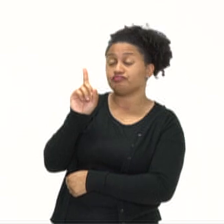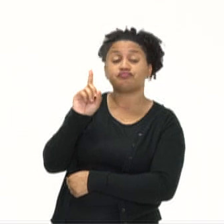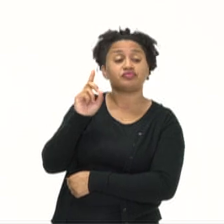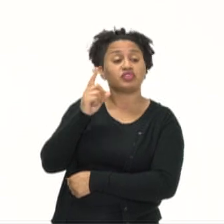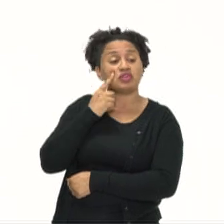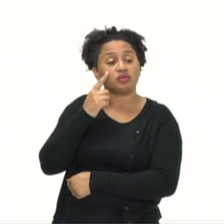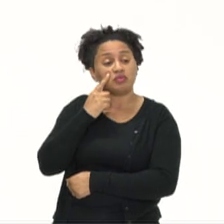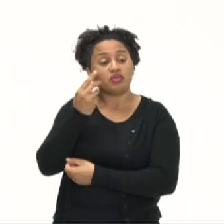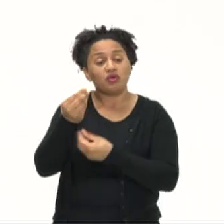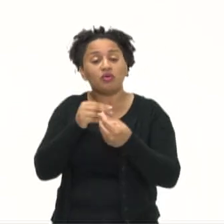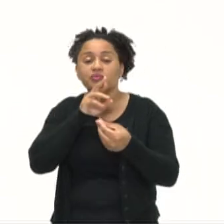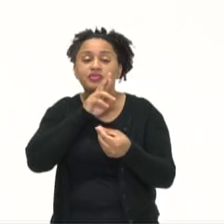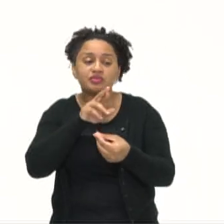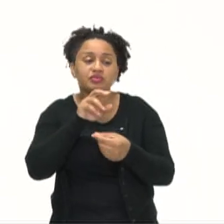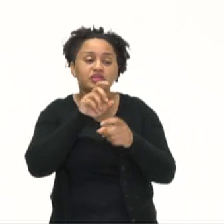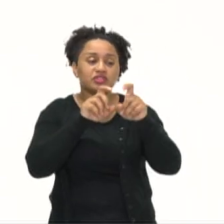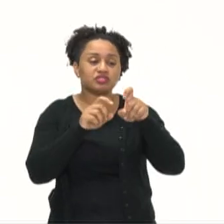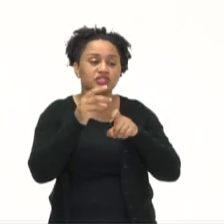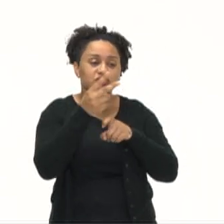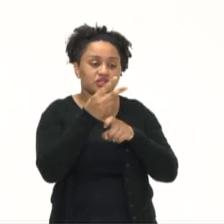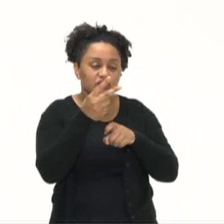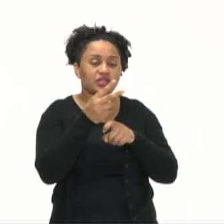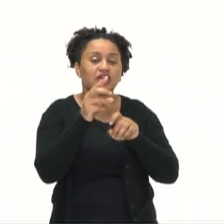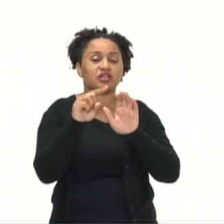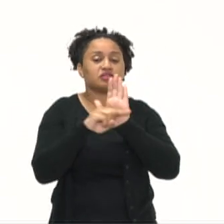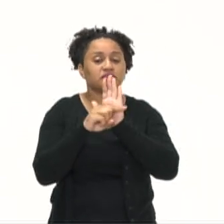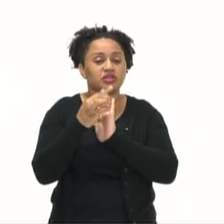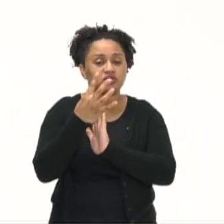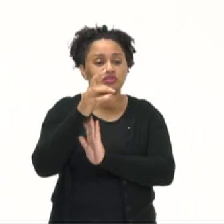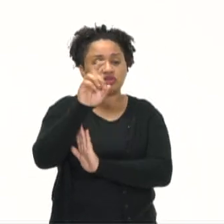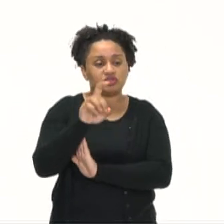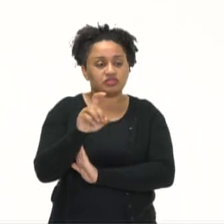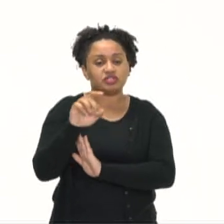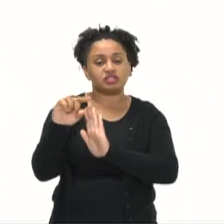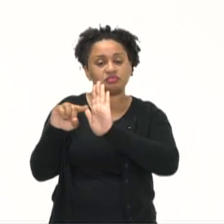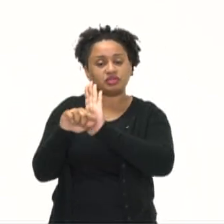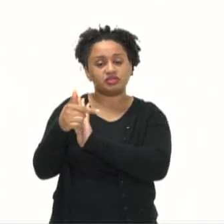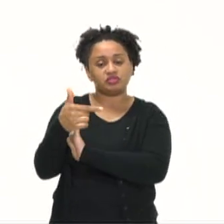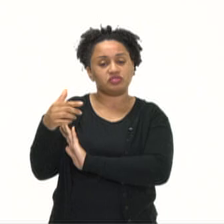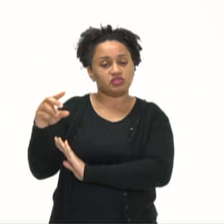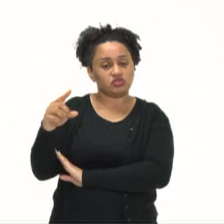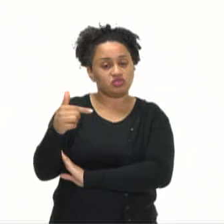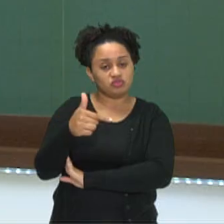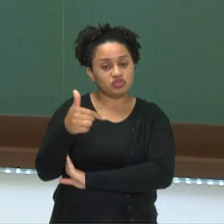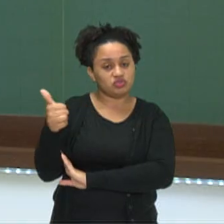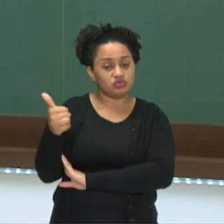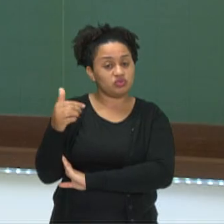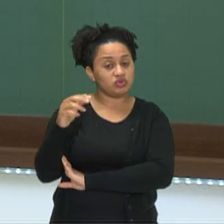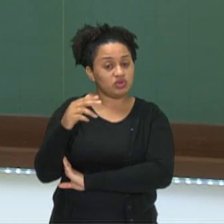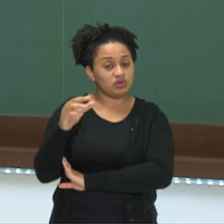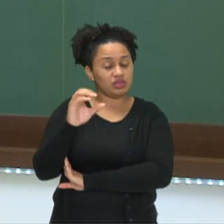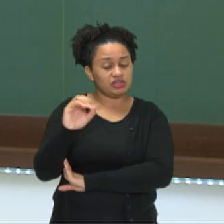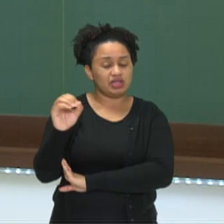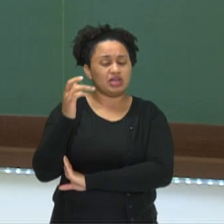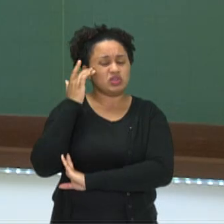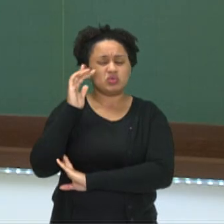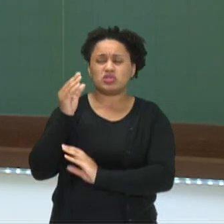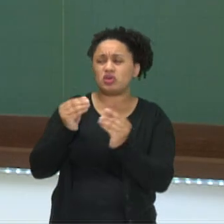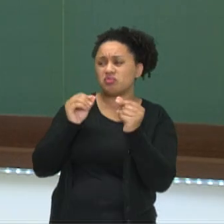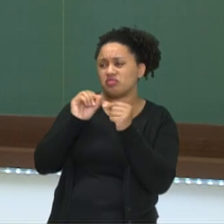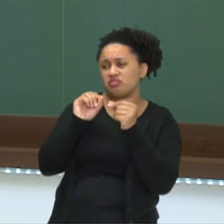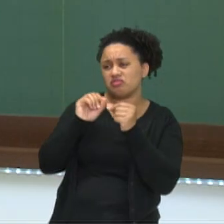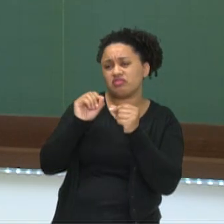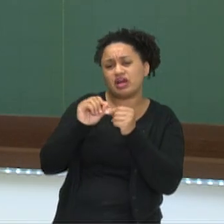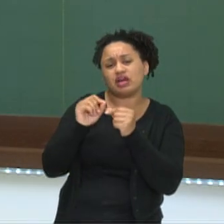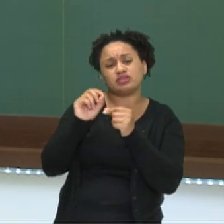de solução de x² menos 4x menos 21 igual a 0. Não sei resolver a equação do